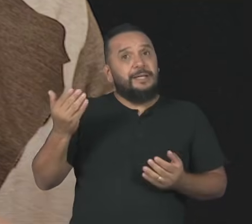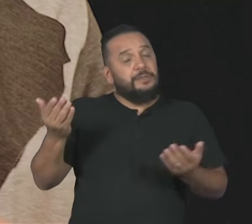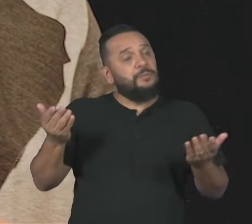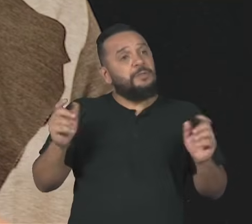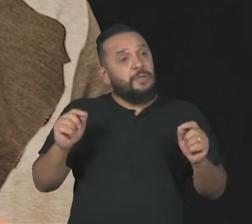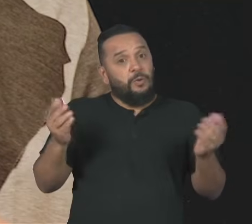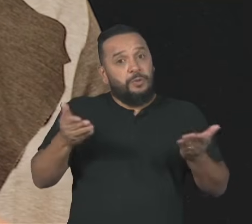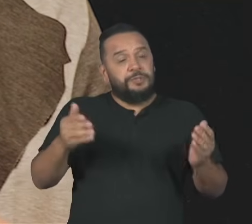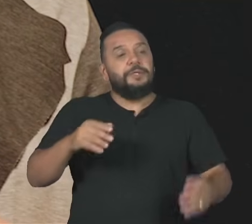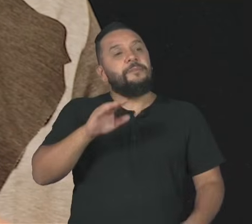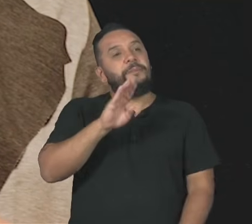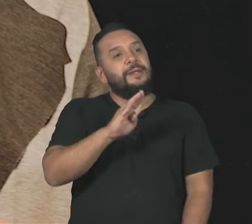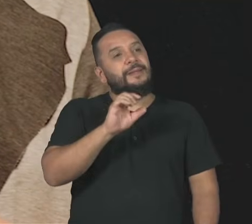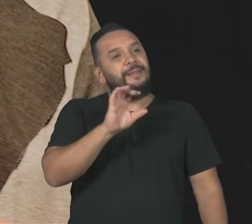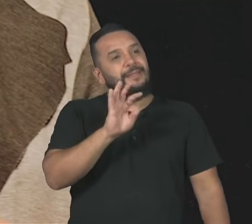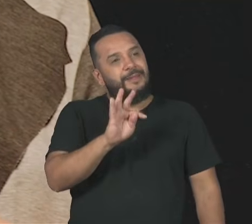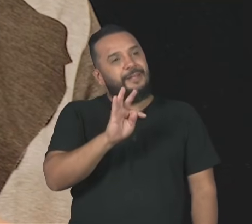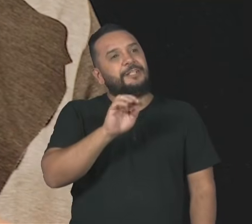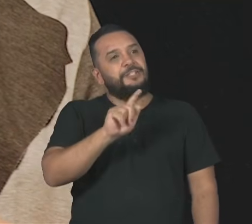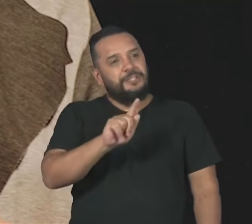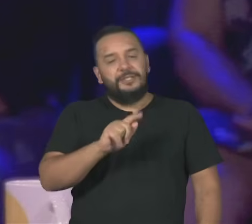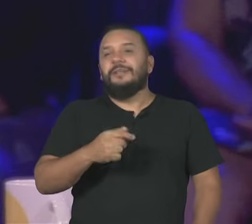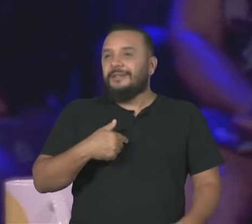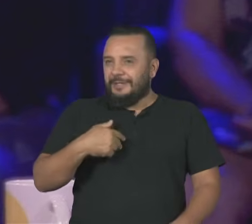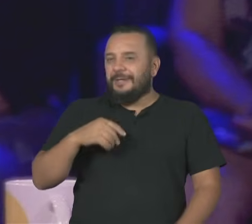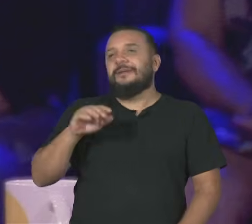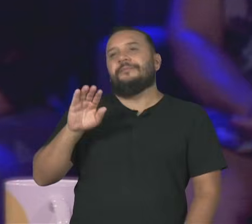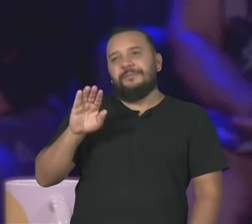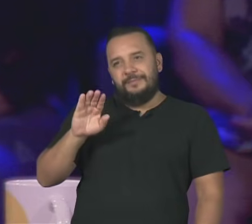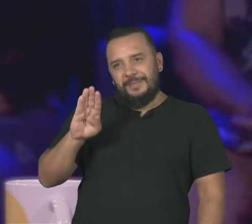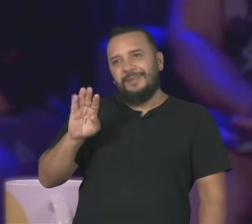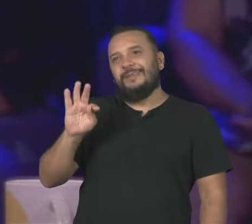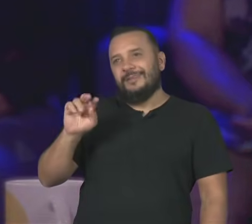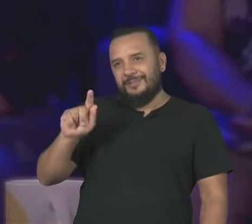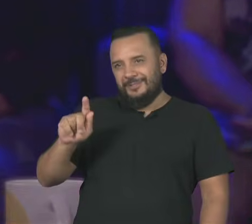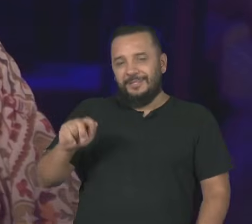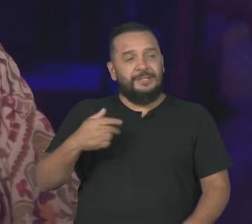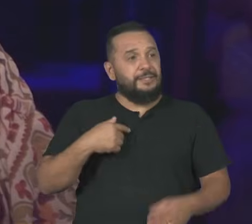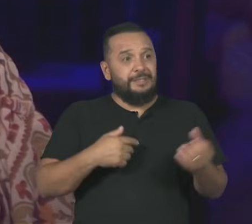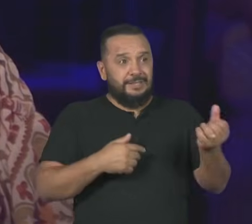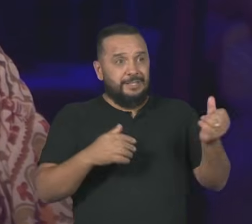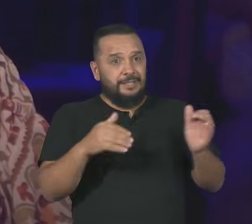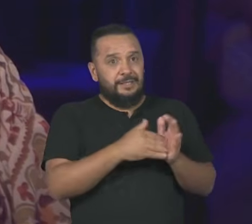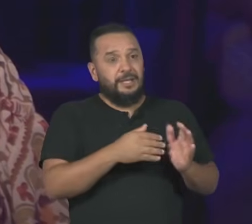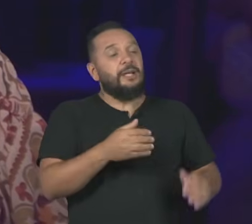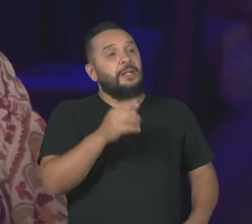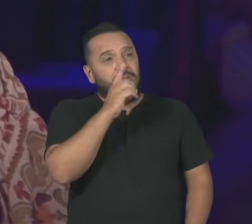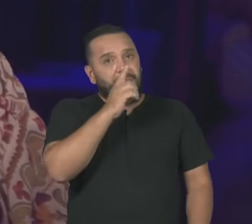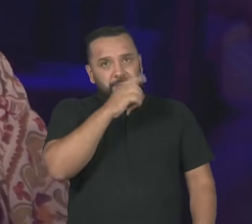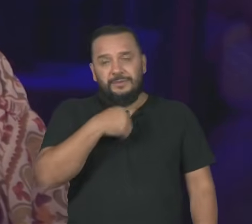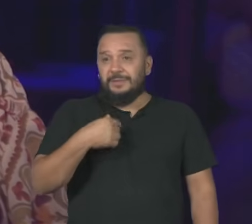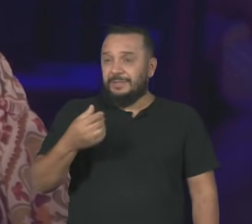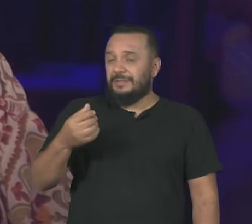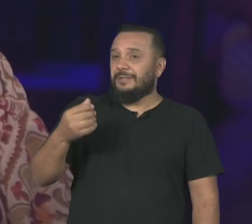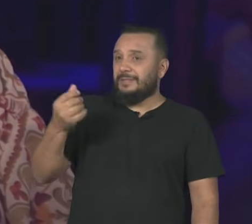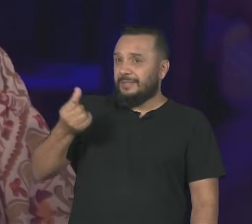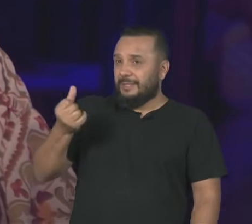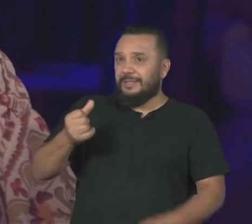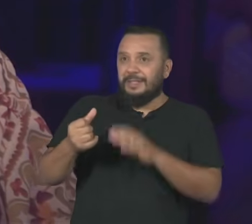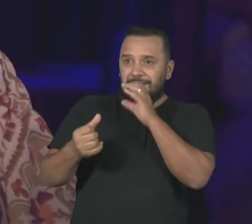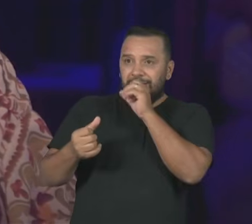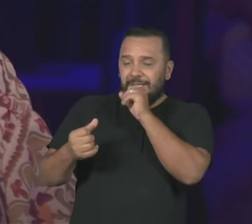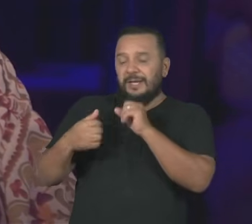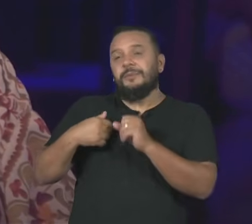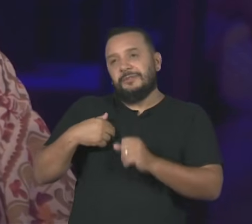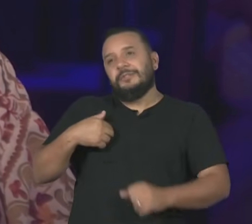chama BTG, né? BTG Pactual Hall. A peça é sexta, domingo? Sextas e sábados às 20h30